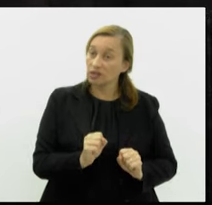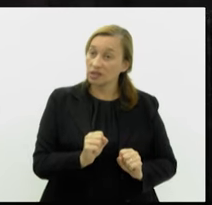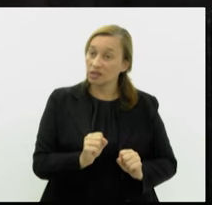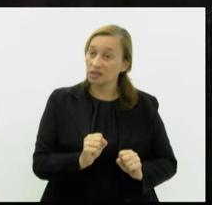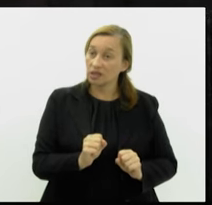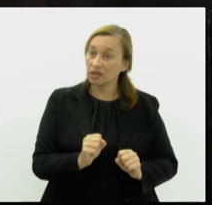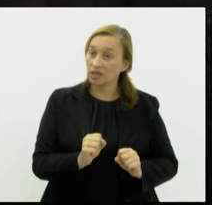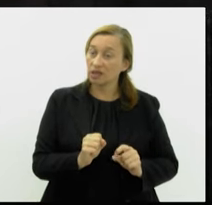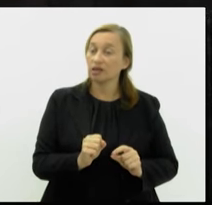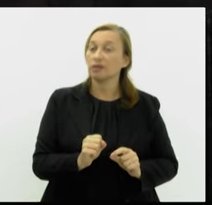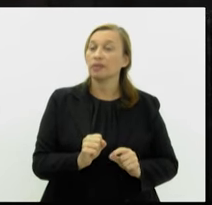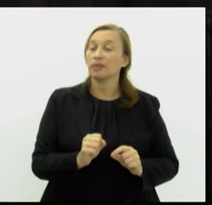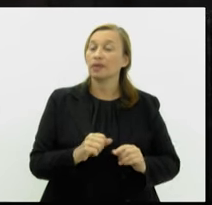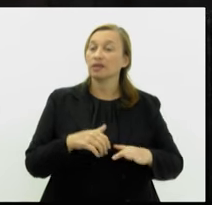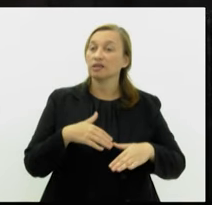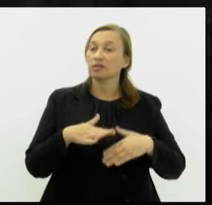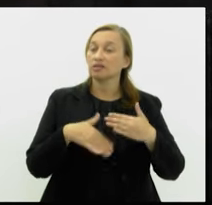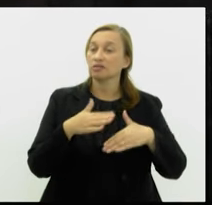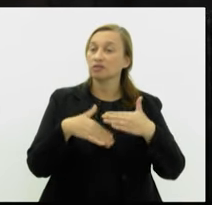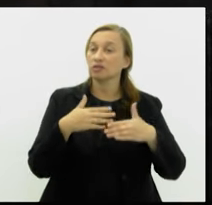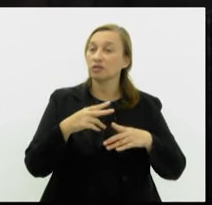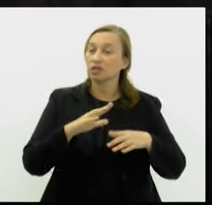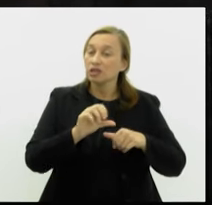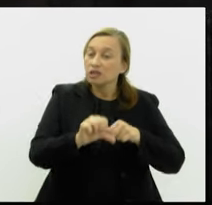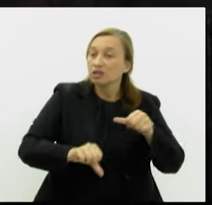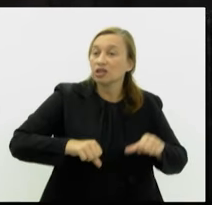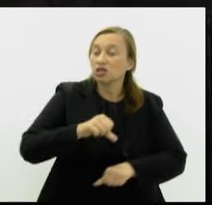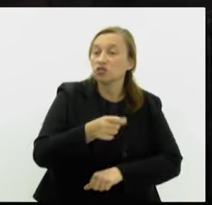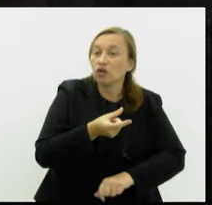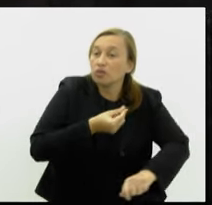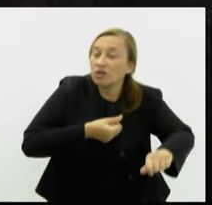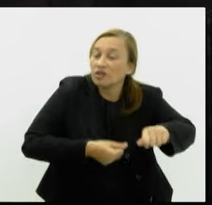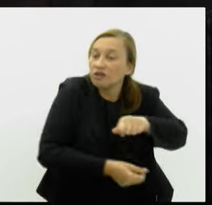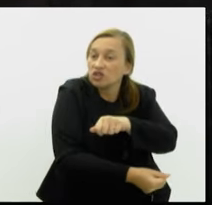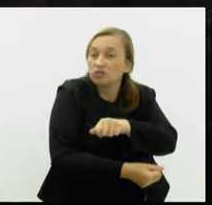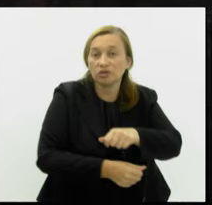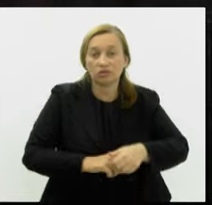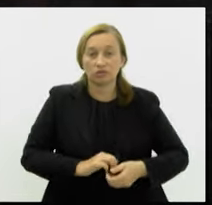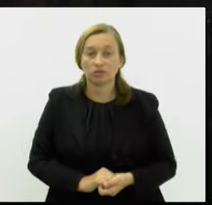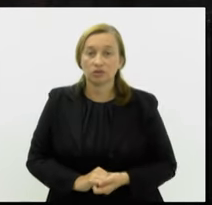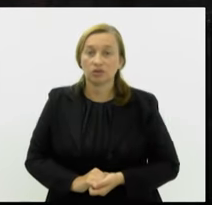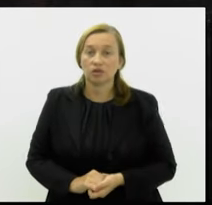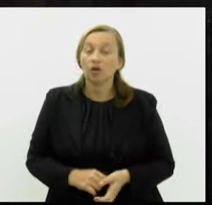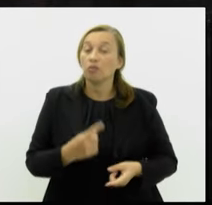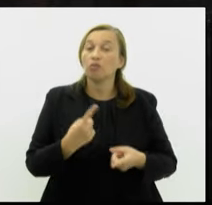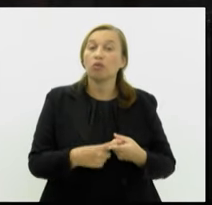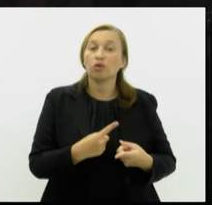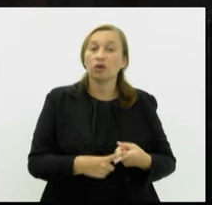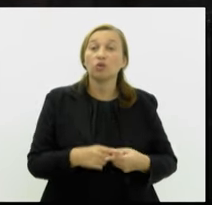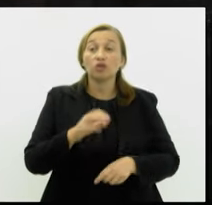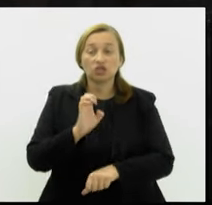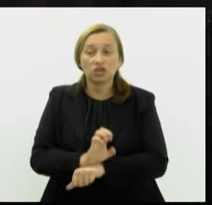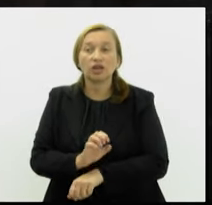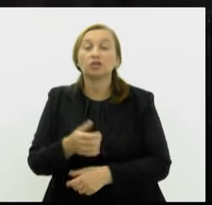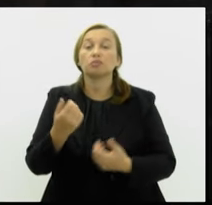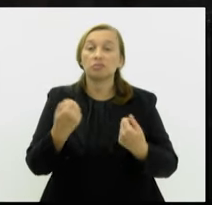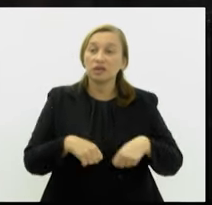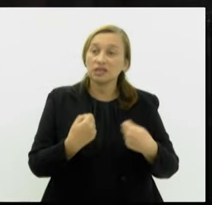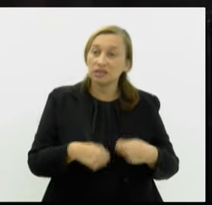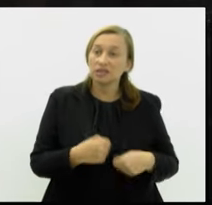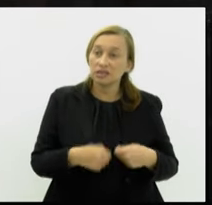regulamentado e se transforme em investimento. Porque o que o Estado precisa